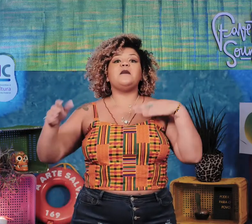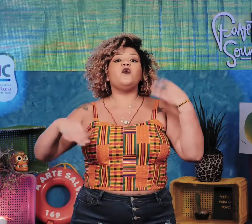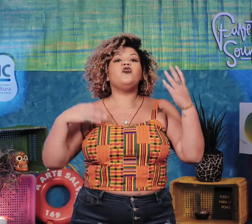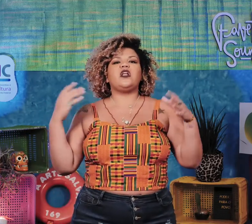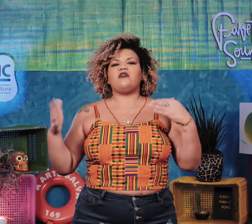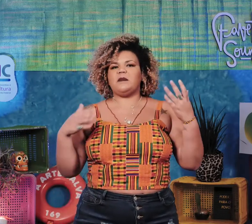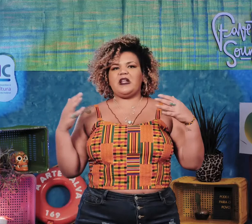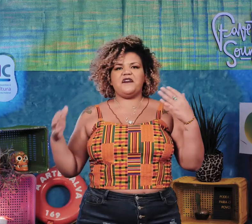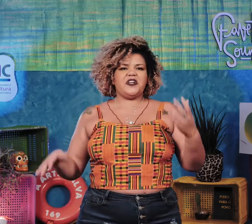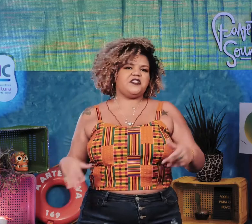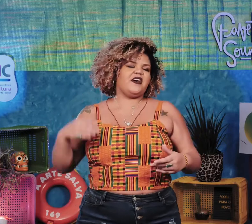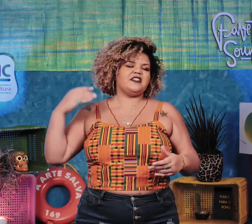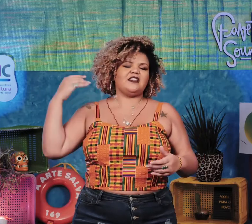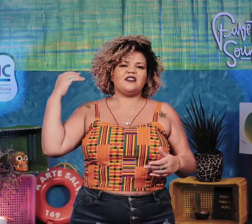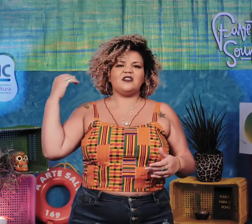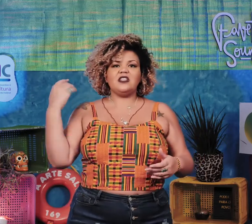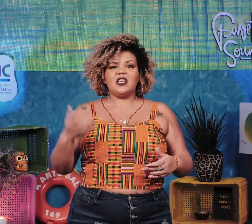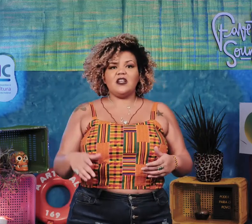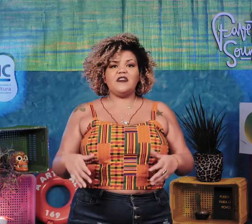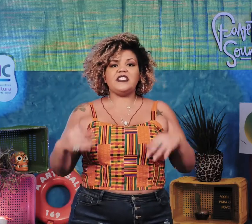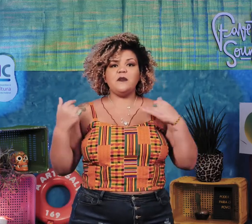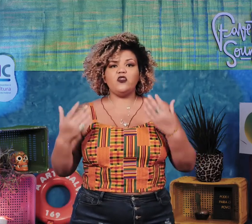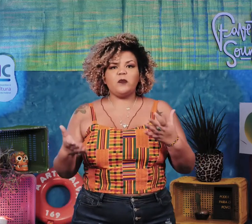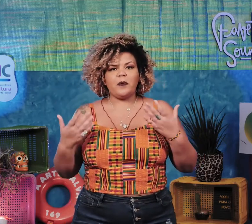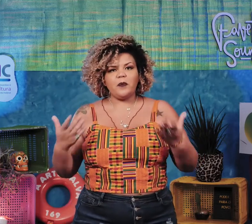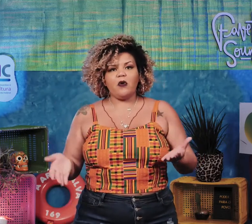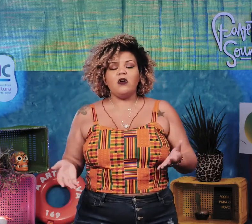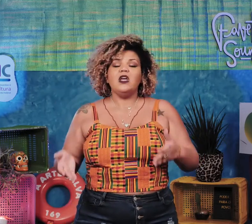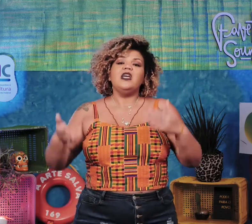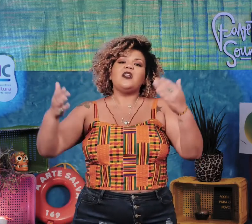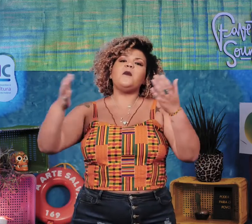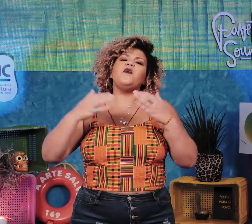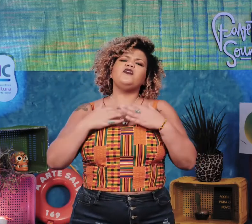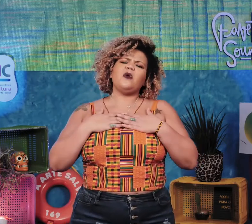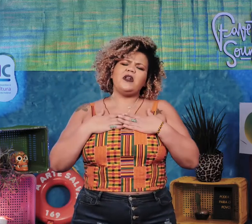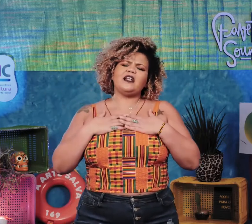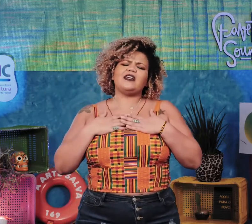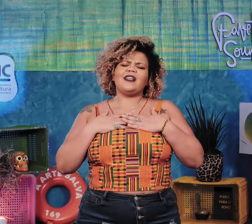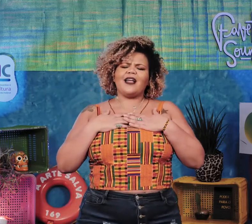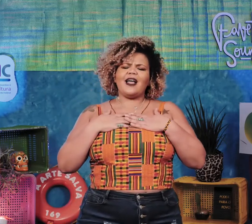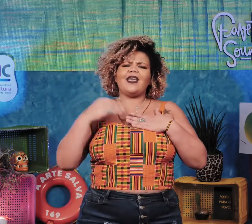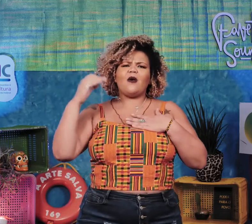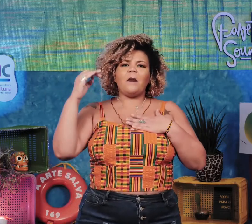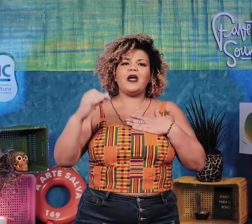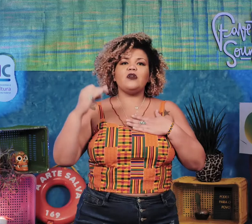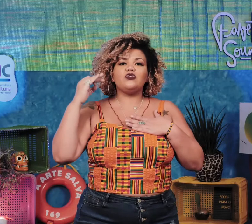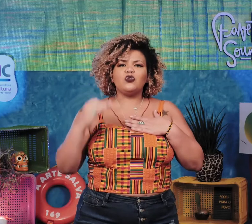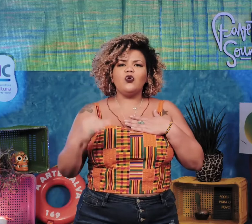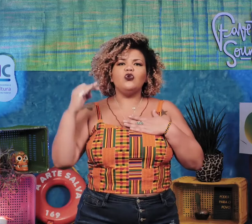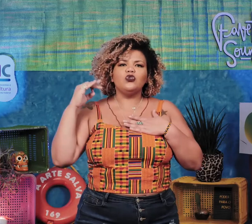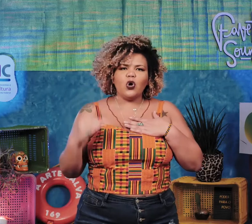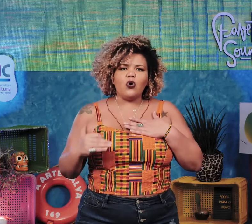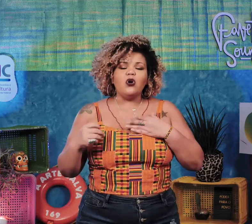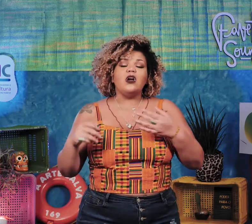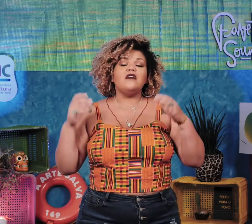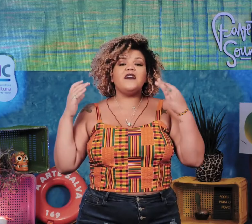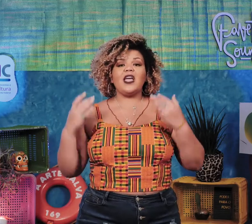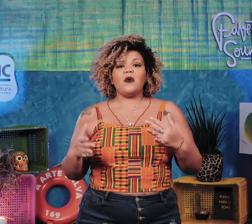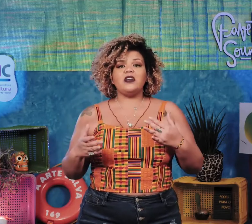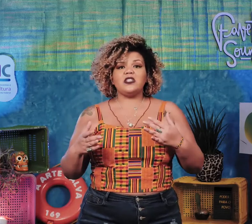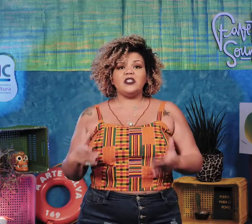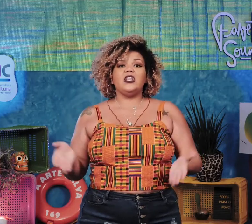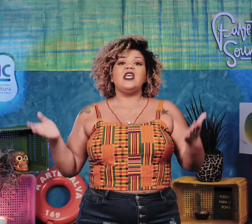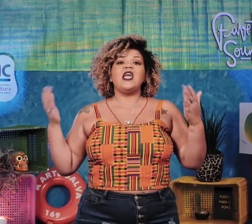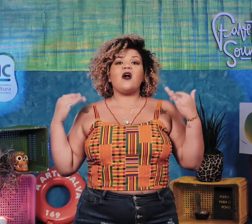galera tem muita coisa pela frente várias atrações incríveis e muito papo bom então muito obrigado a quem tá aqui acompanhando tudo